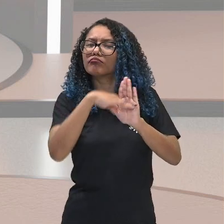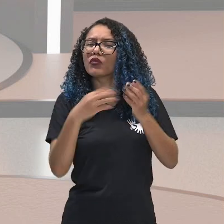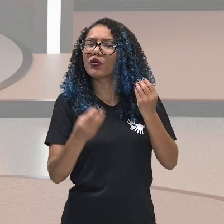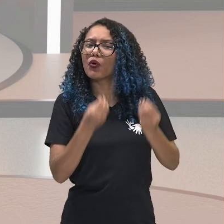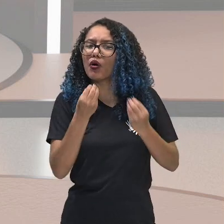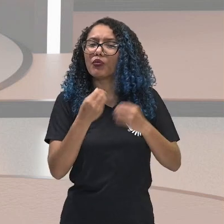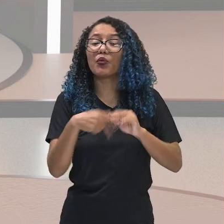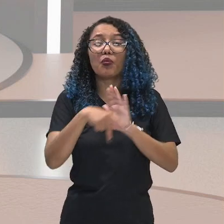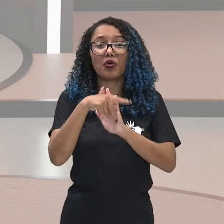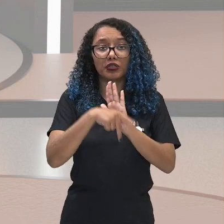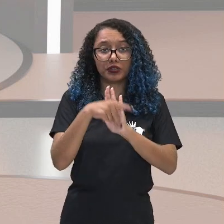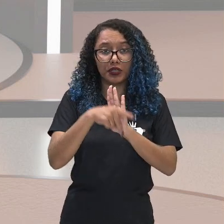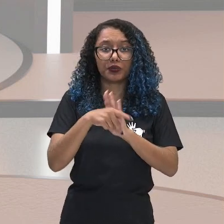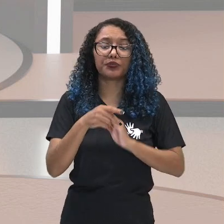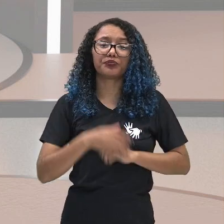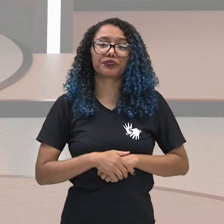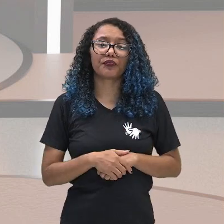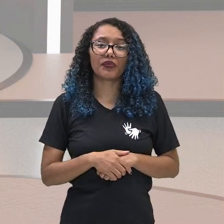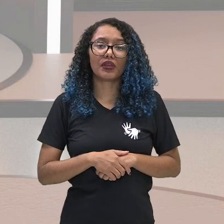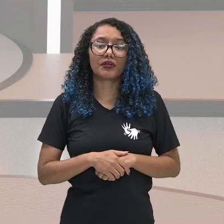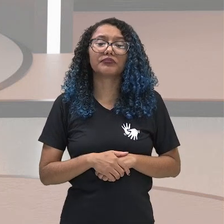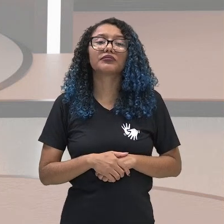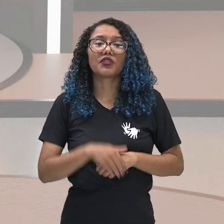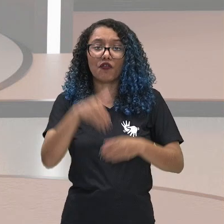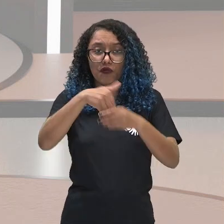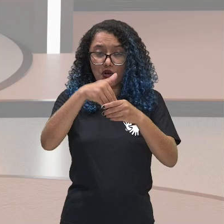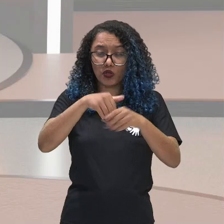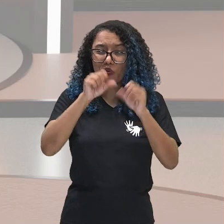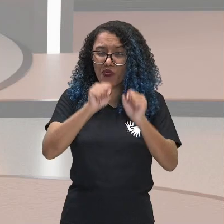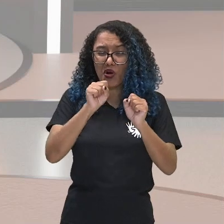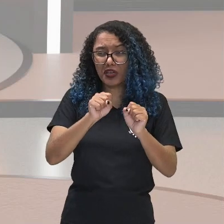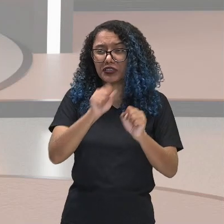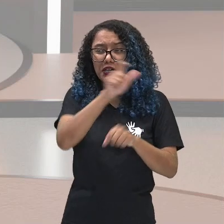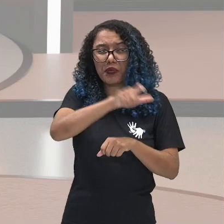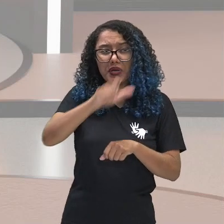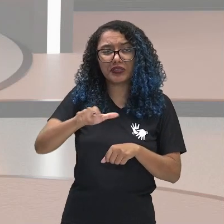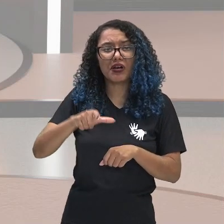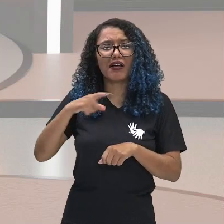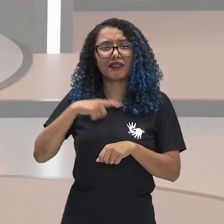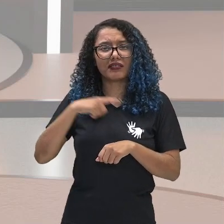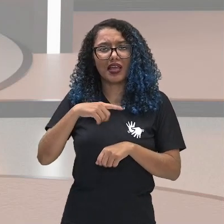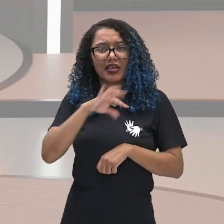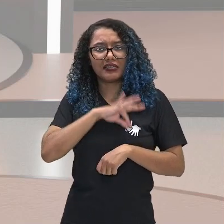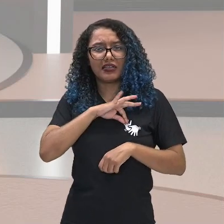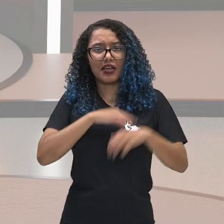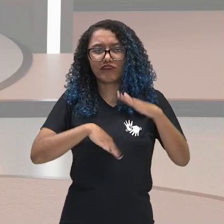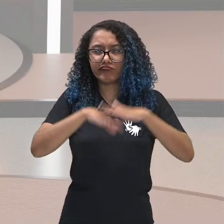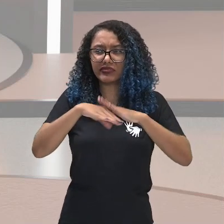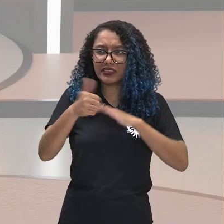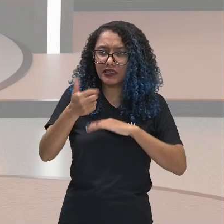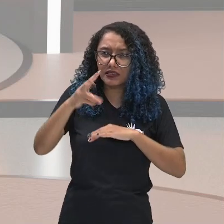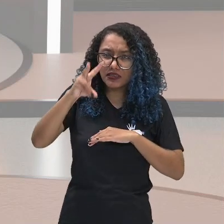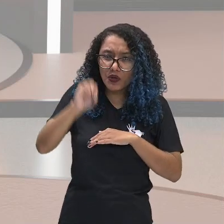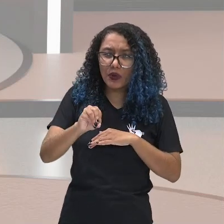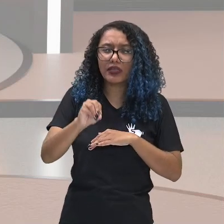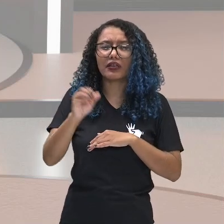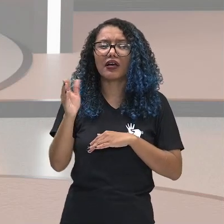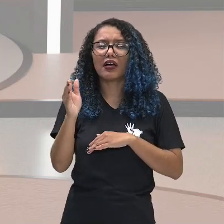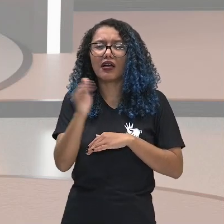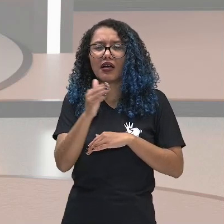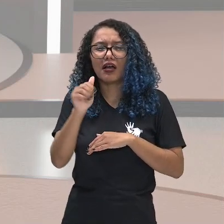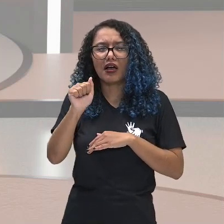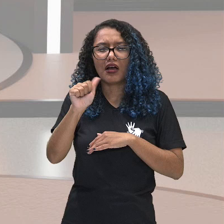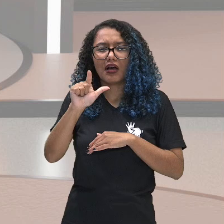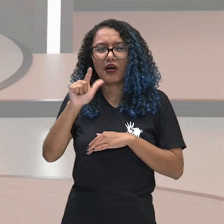votar quem tivesse renda mínima anual de 150 alqueires de mandioca. Para